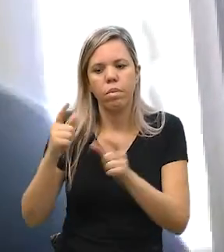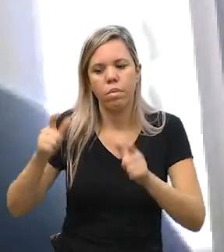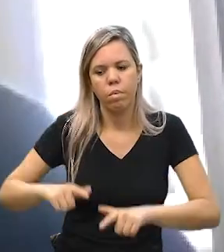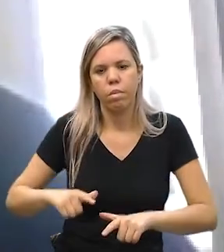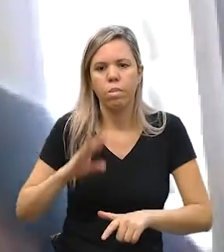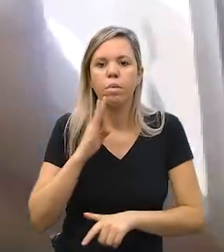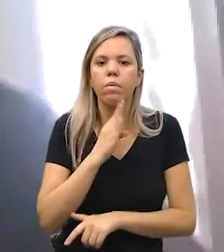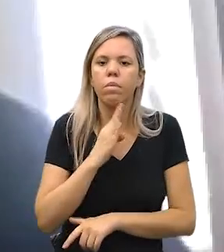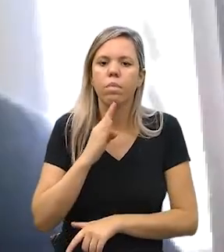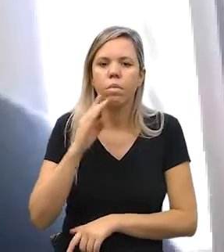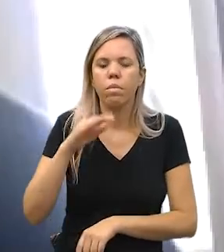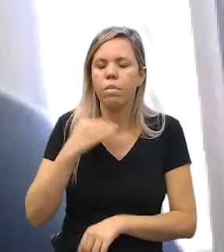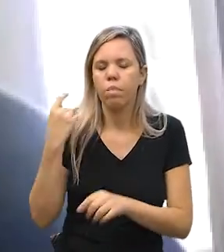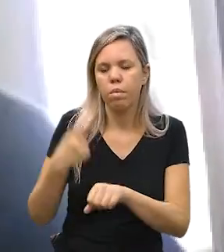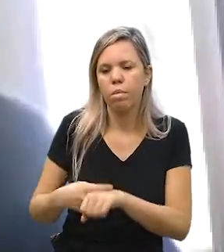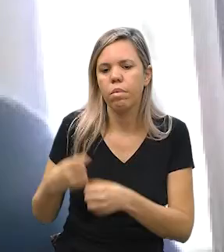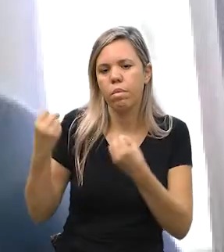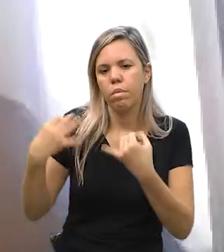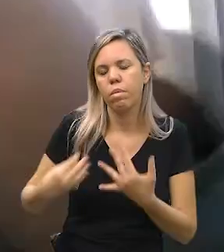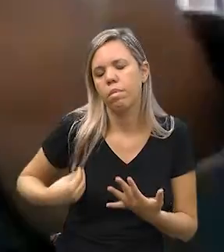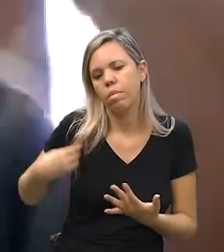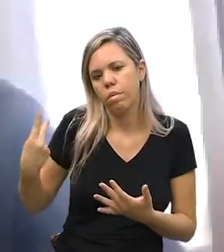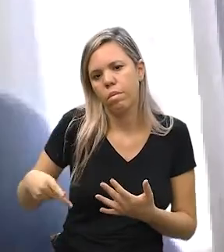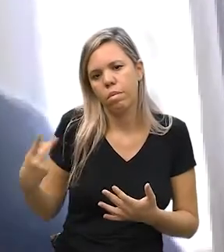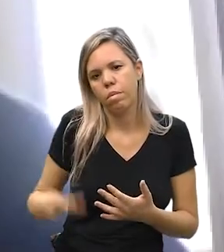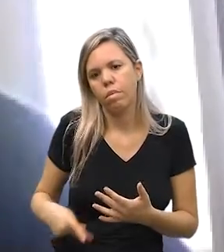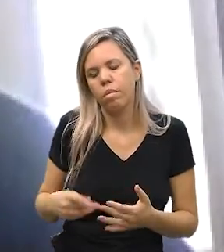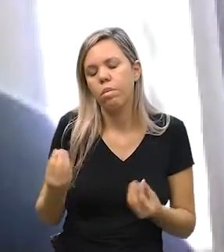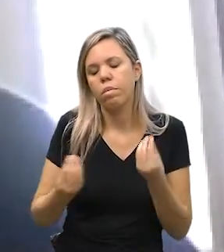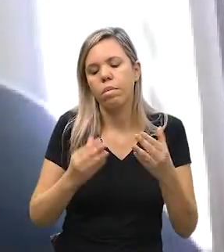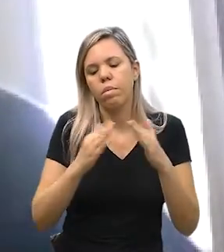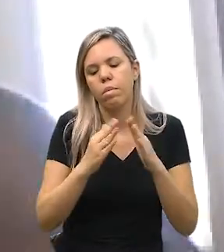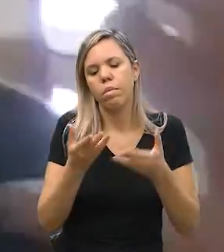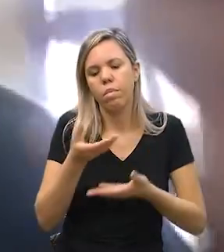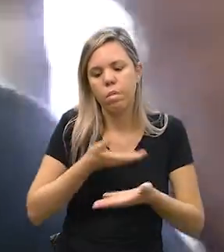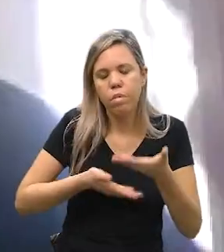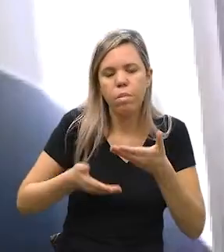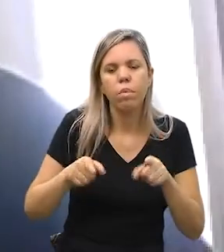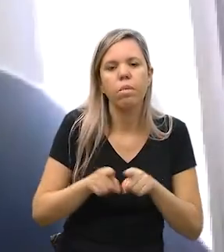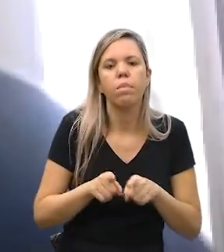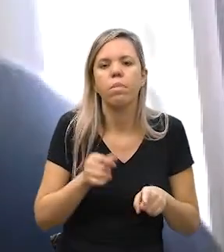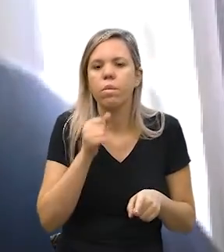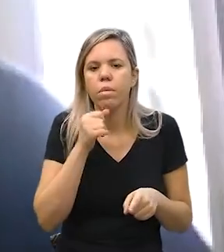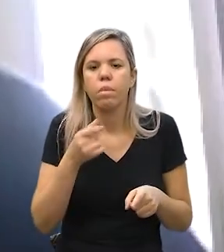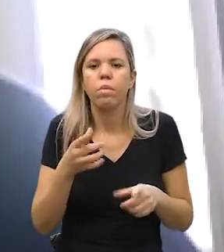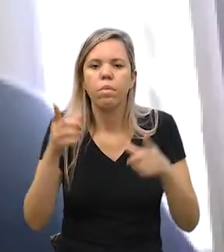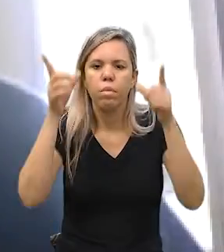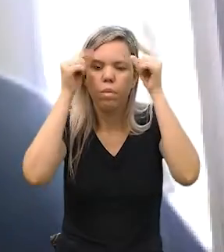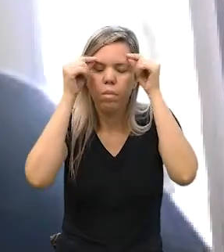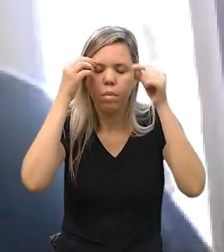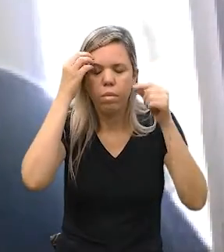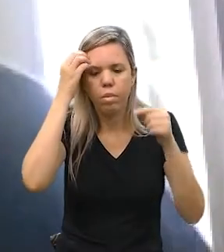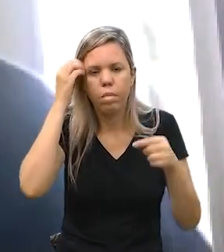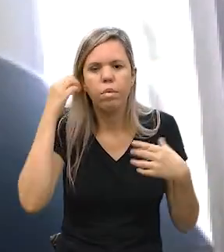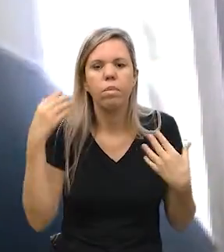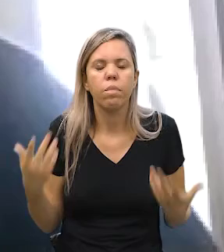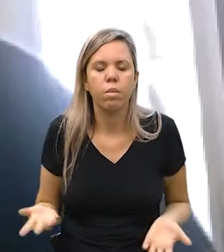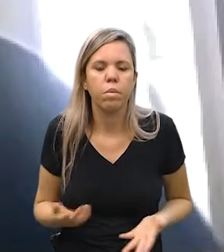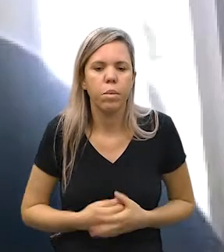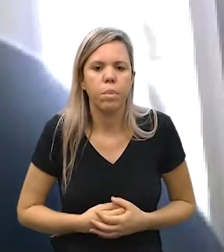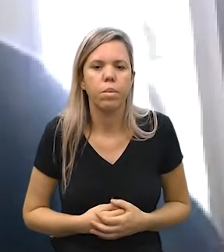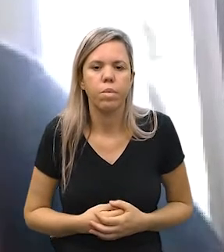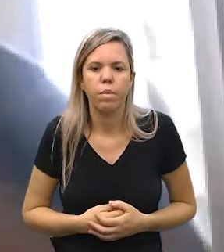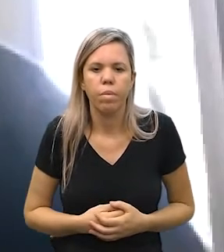encontrando para contar um pouco da vida dele, como está em casa. Né? É uma forma de refúgio, né?